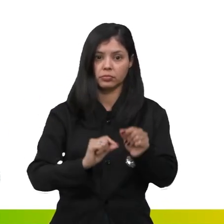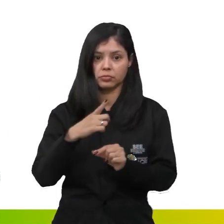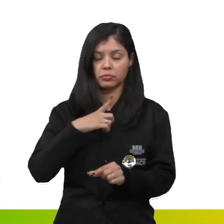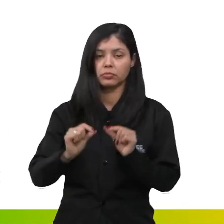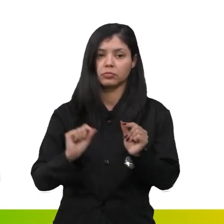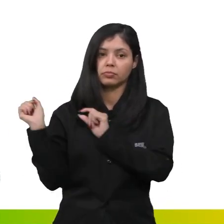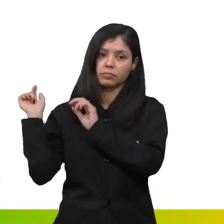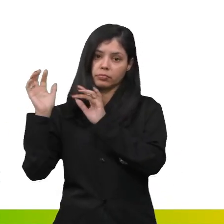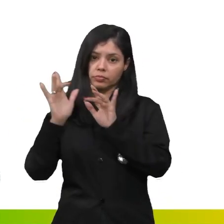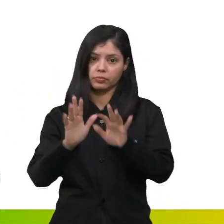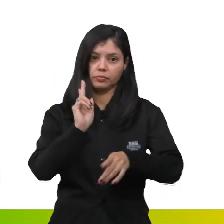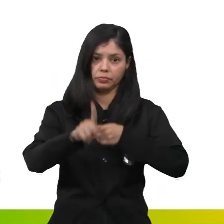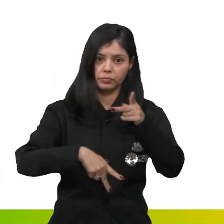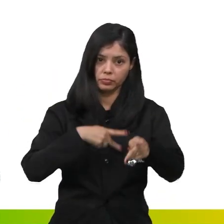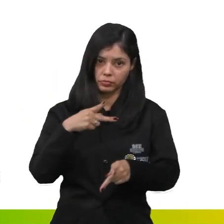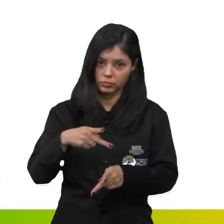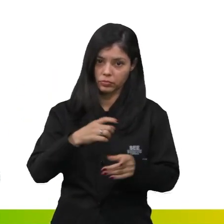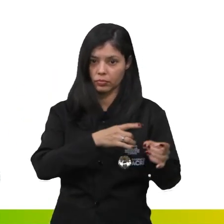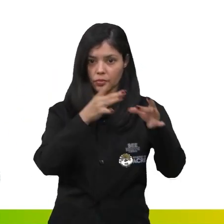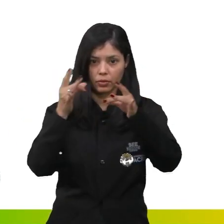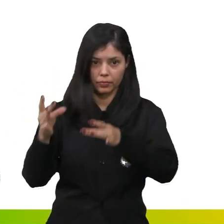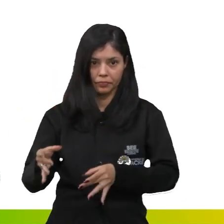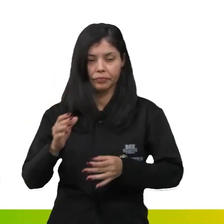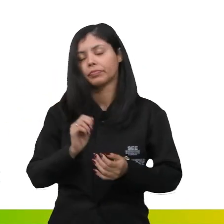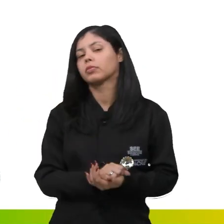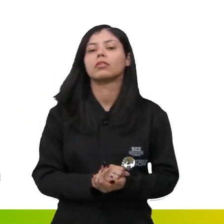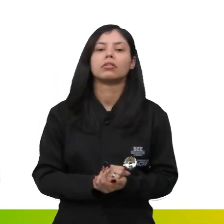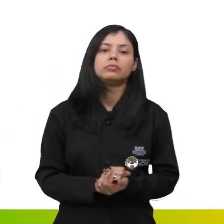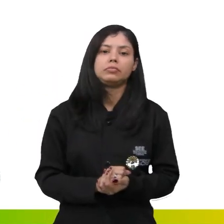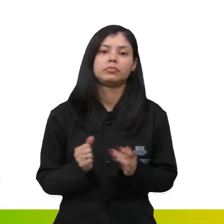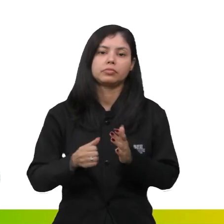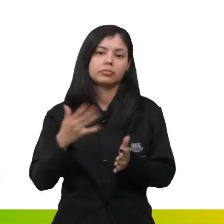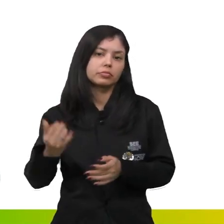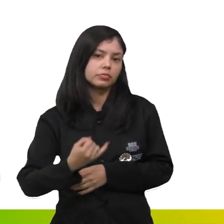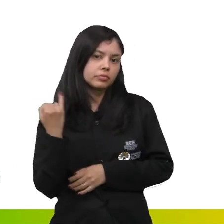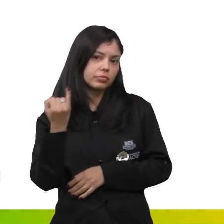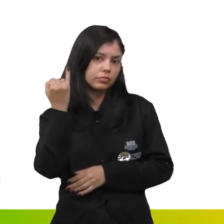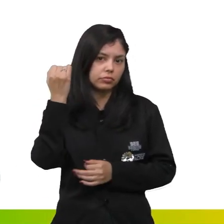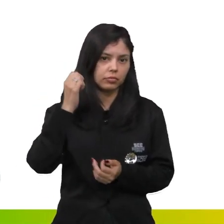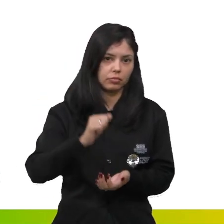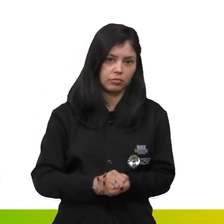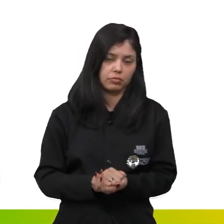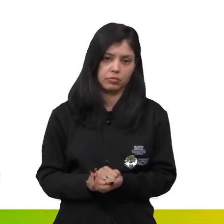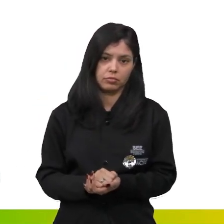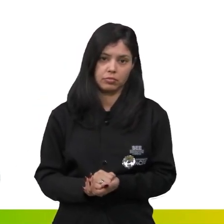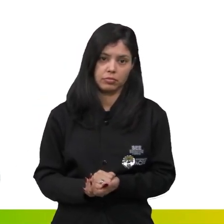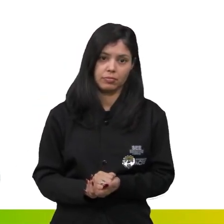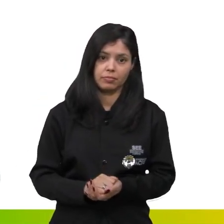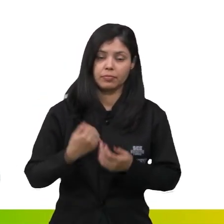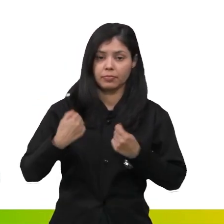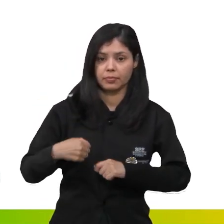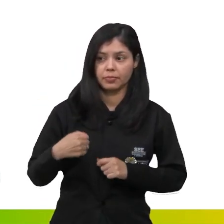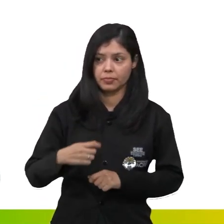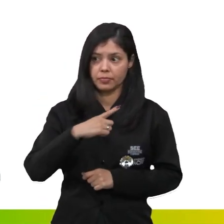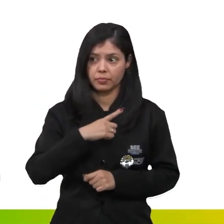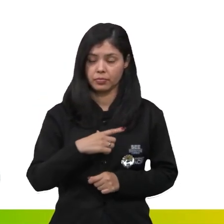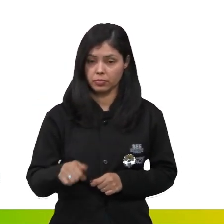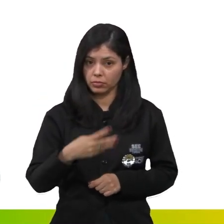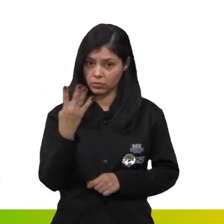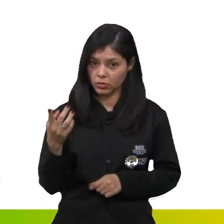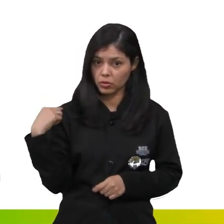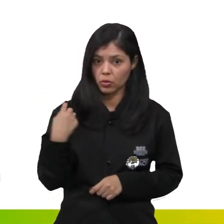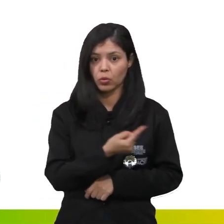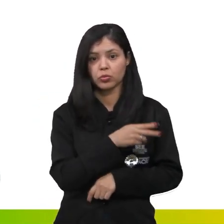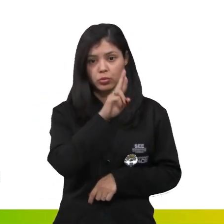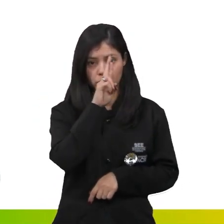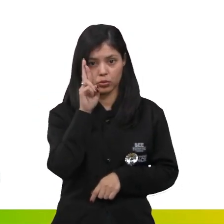teve fluxos populacionais e de mercadorias que são muito importantes e que merecem ser contados na nossa